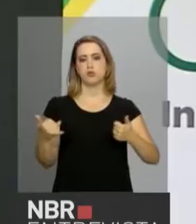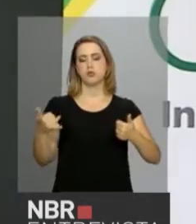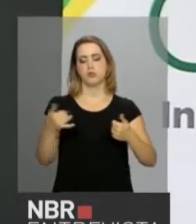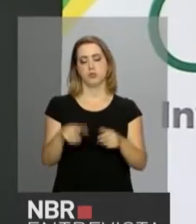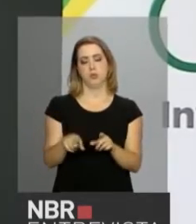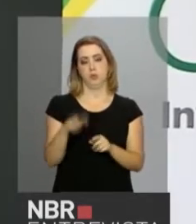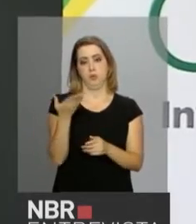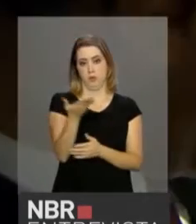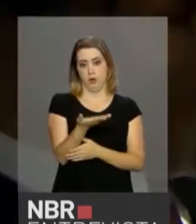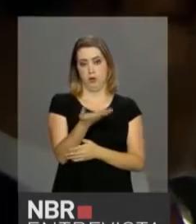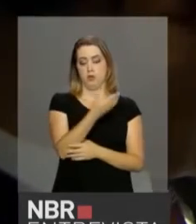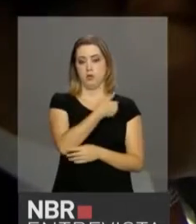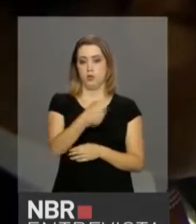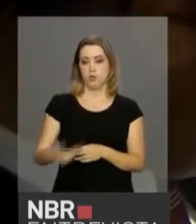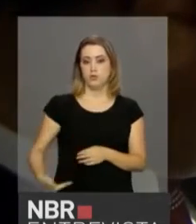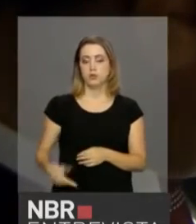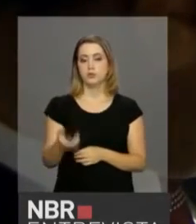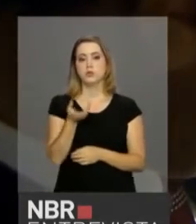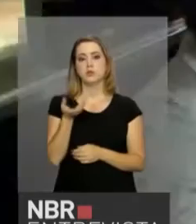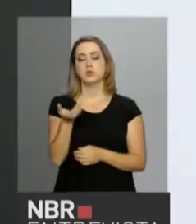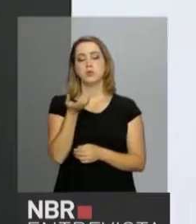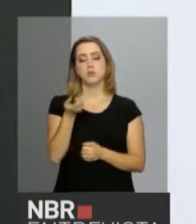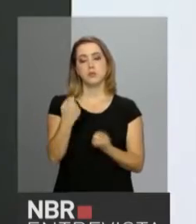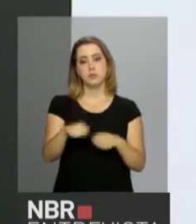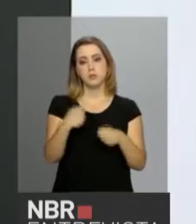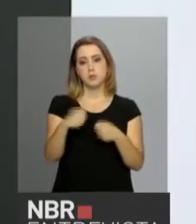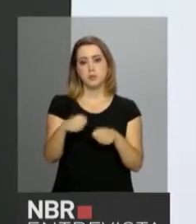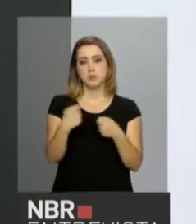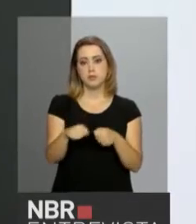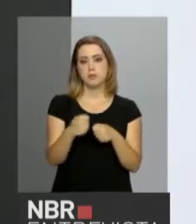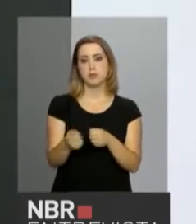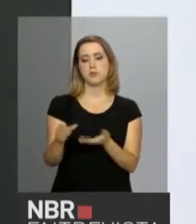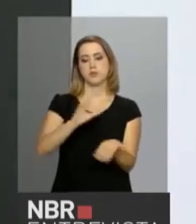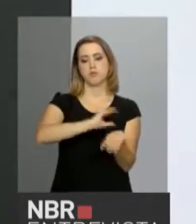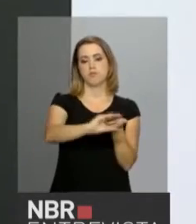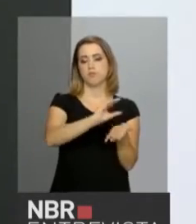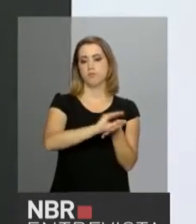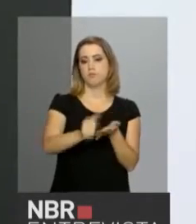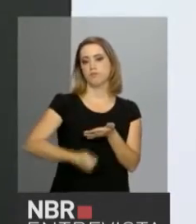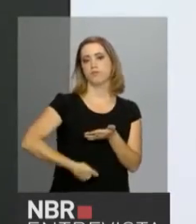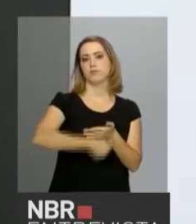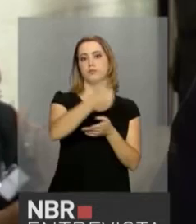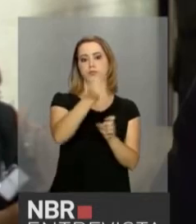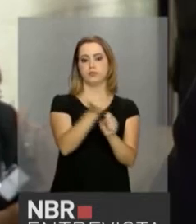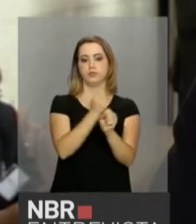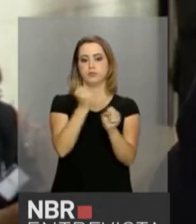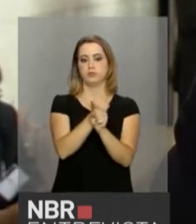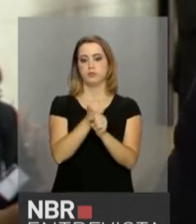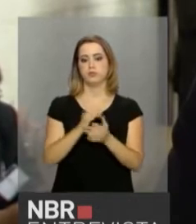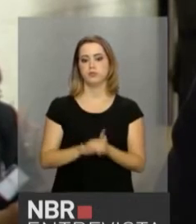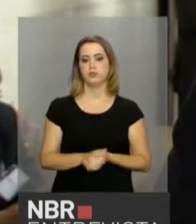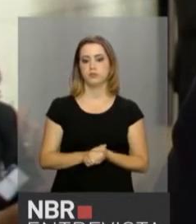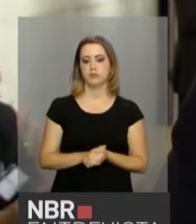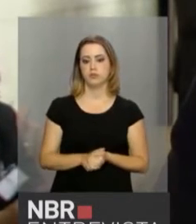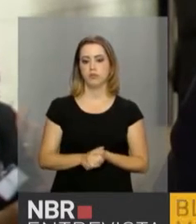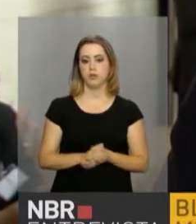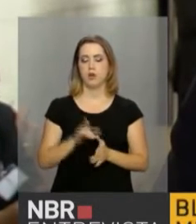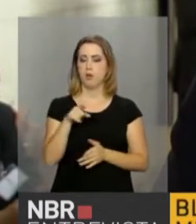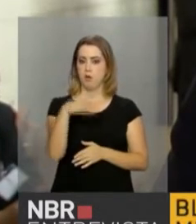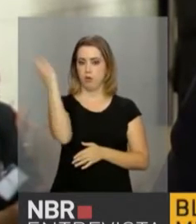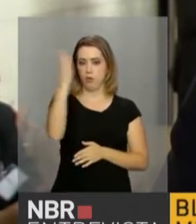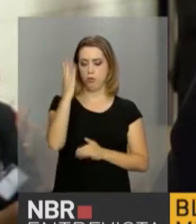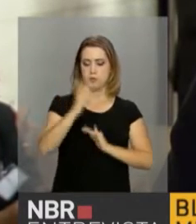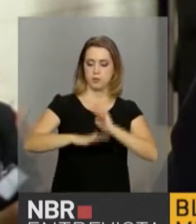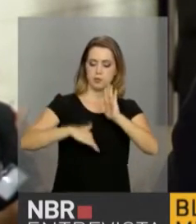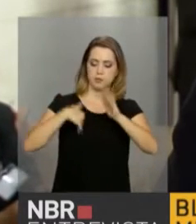brasil precisa de recursos da iniciativa privada para melhorar a infraestrutura cada vez mais o brasil cresce na área